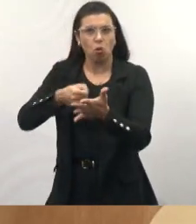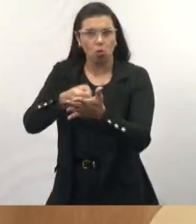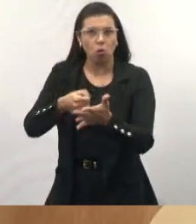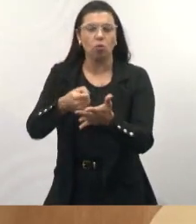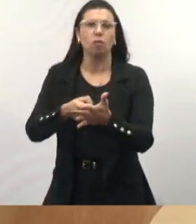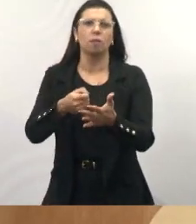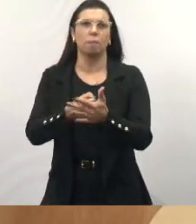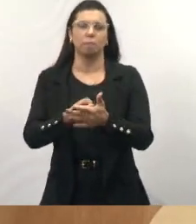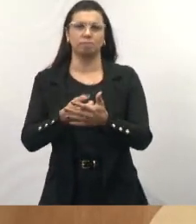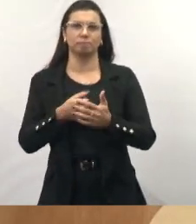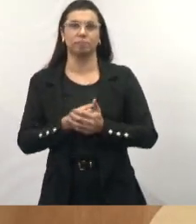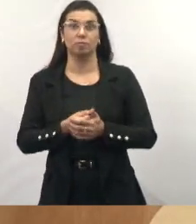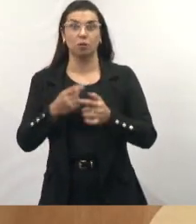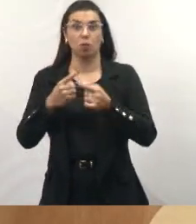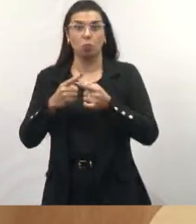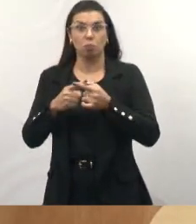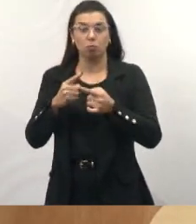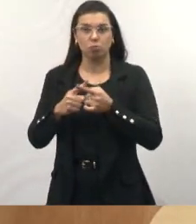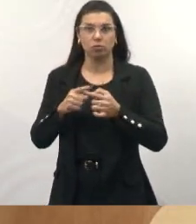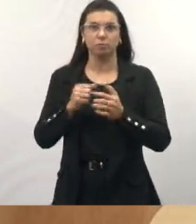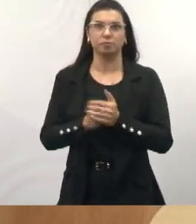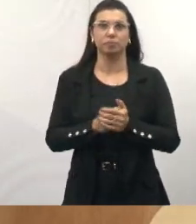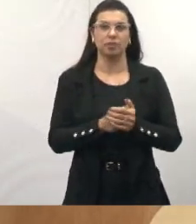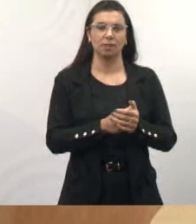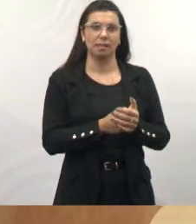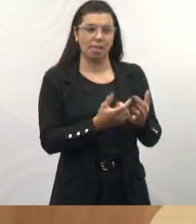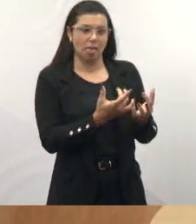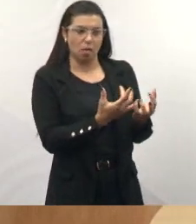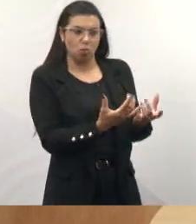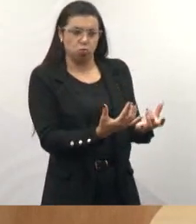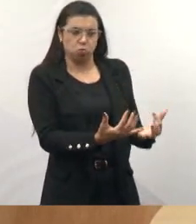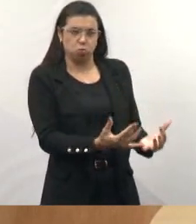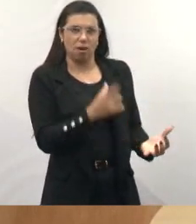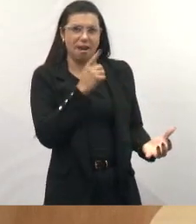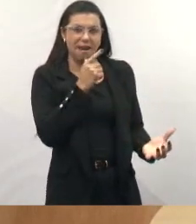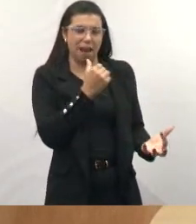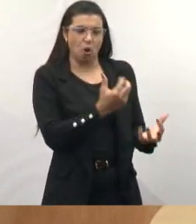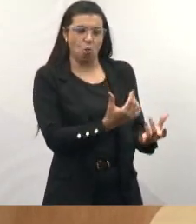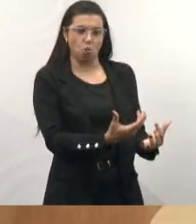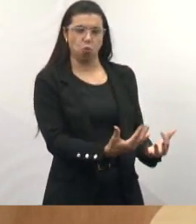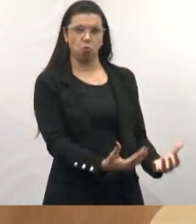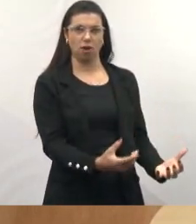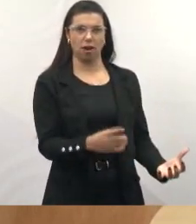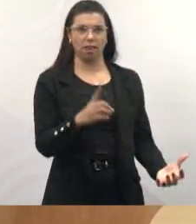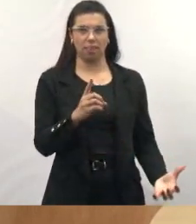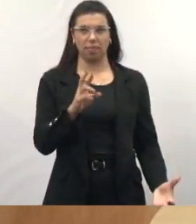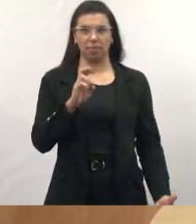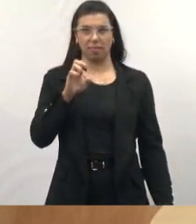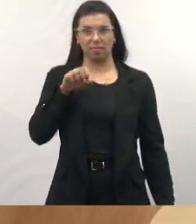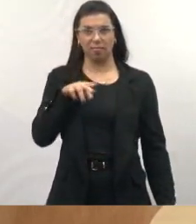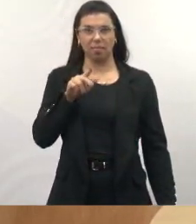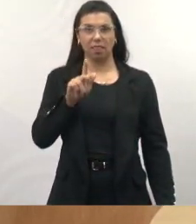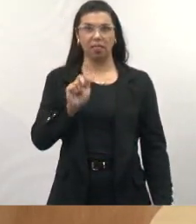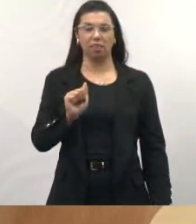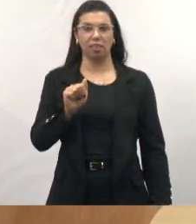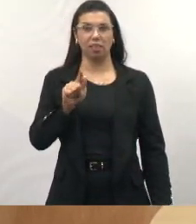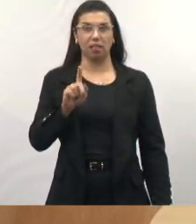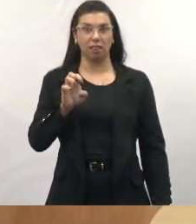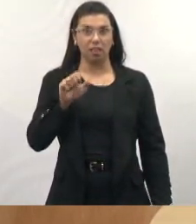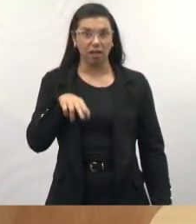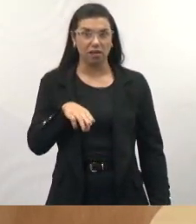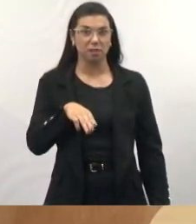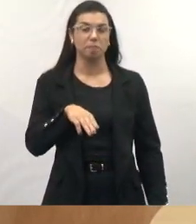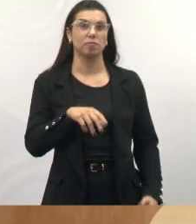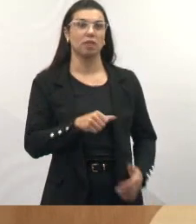virtude do nosso prefeito, porque drenagem é uma coisa que não aparece, mas que na hora da chuva as pessoas